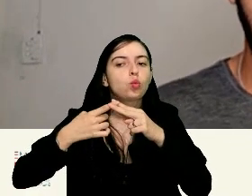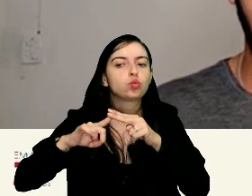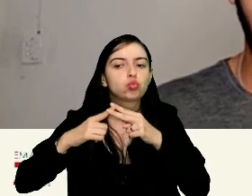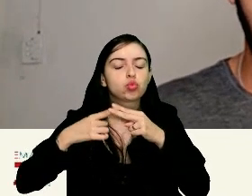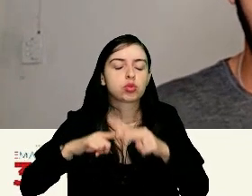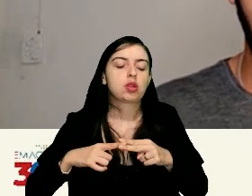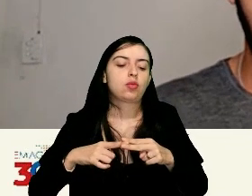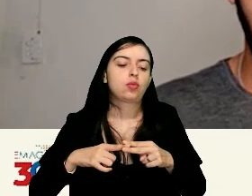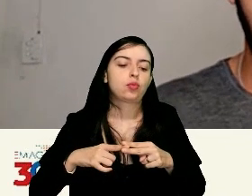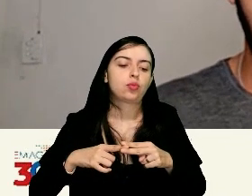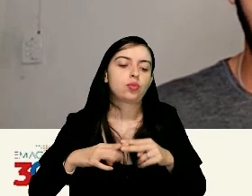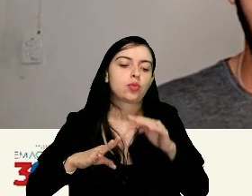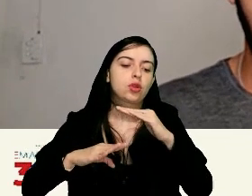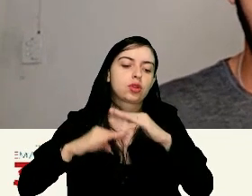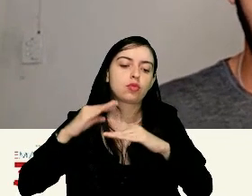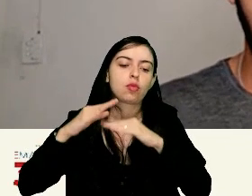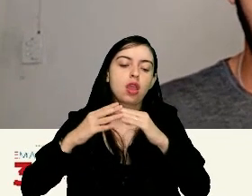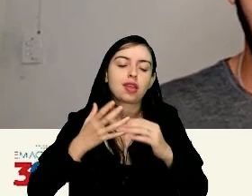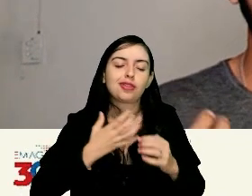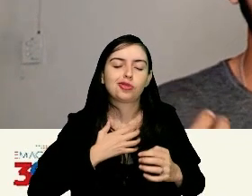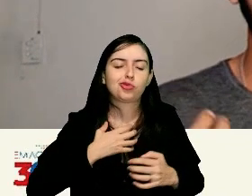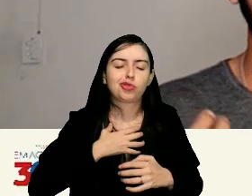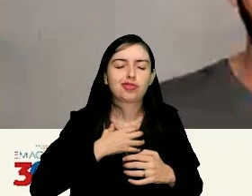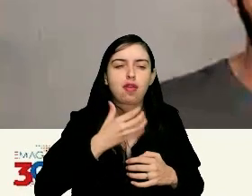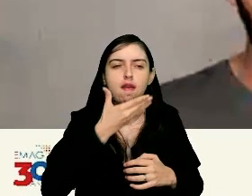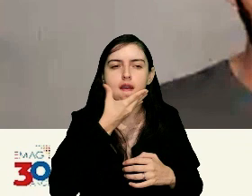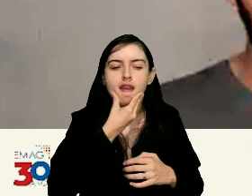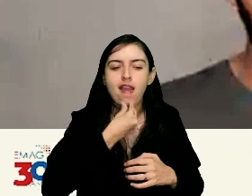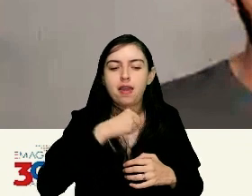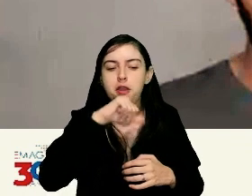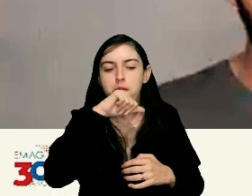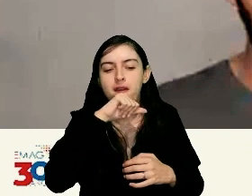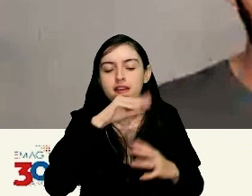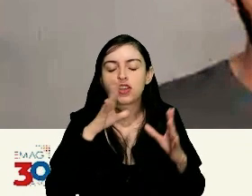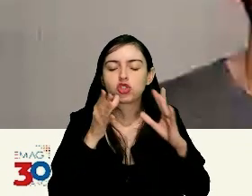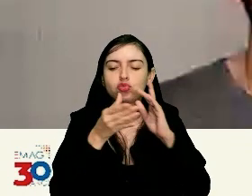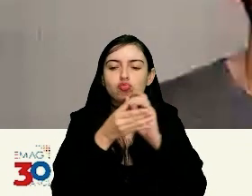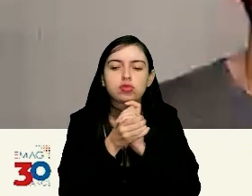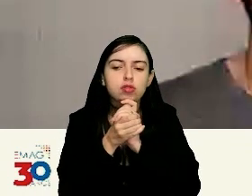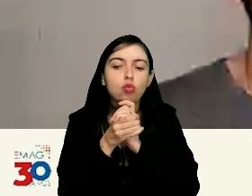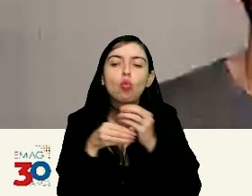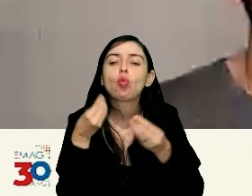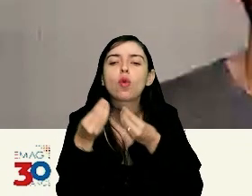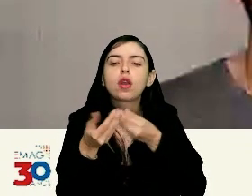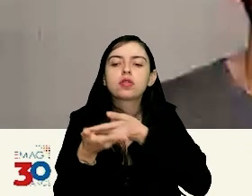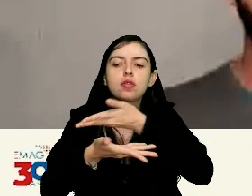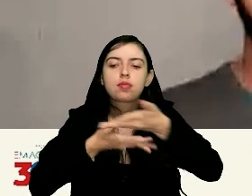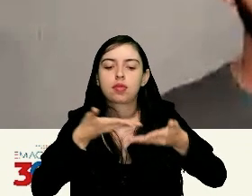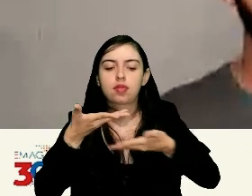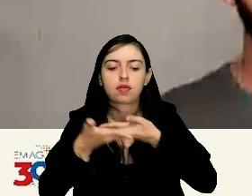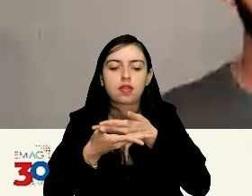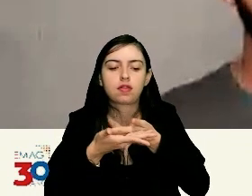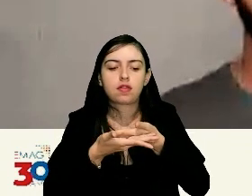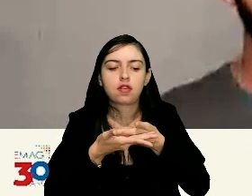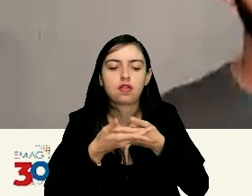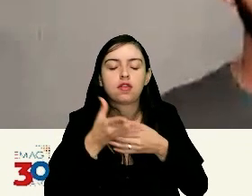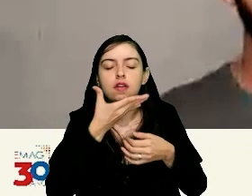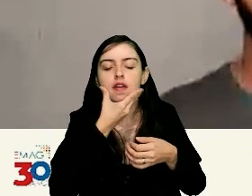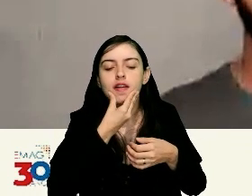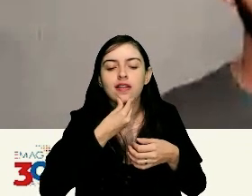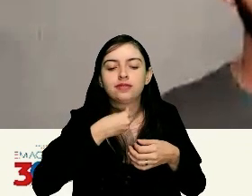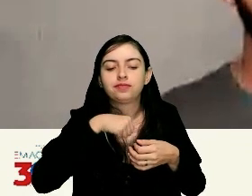Eu me sentir pai está atrelado ao quanto eu me envolvo com essa paternidade, ao quanto eu me